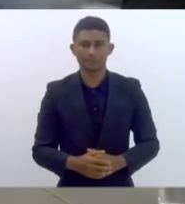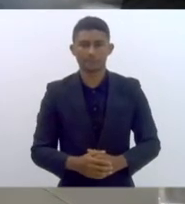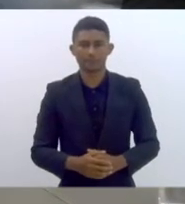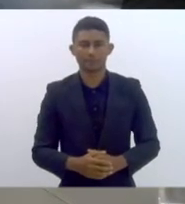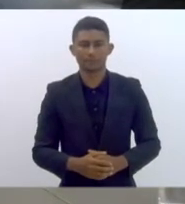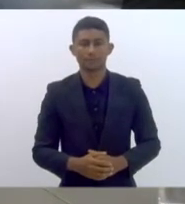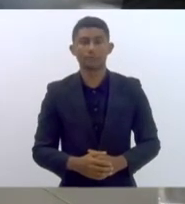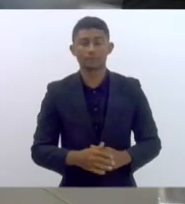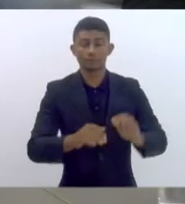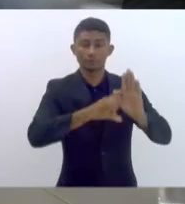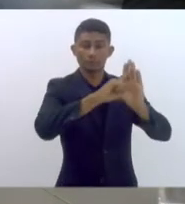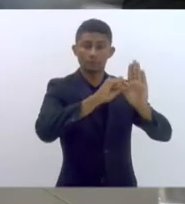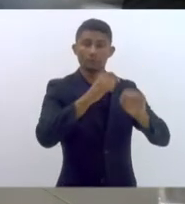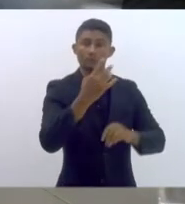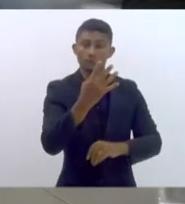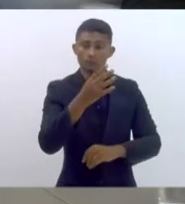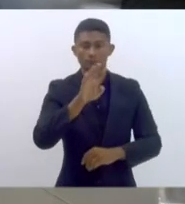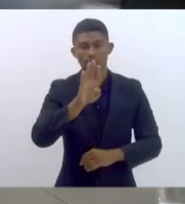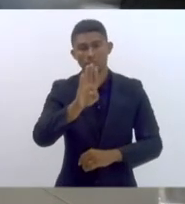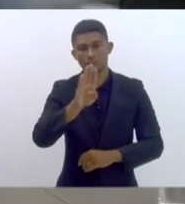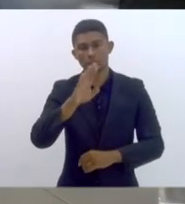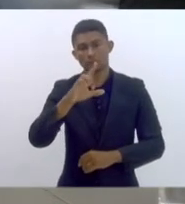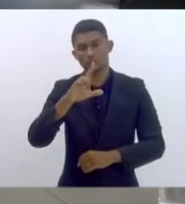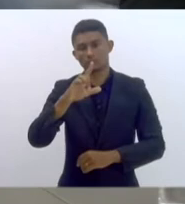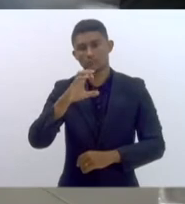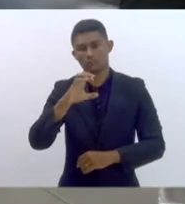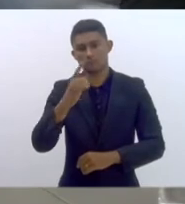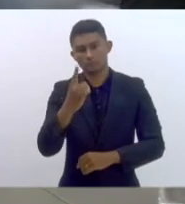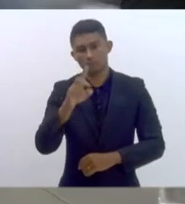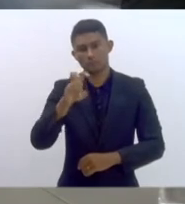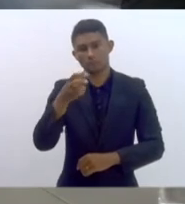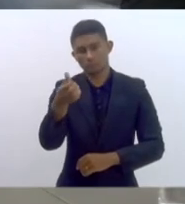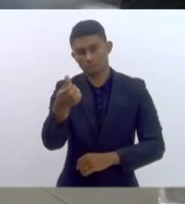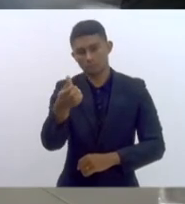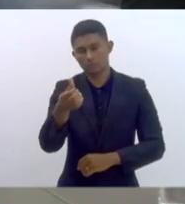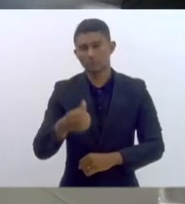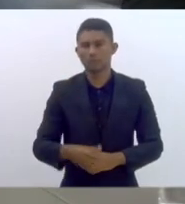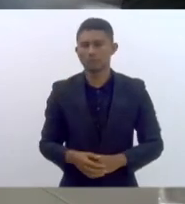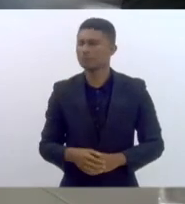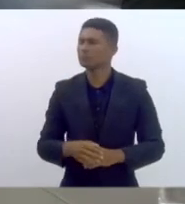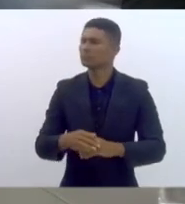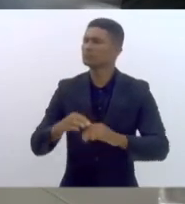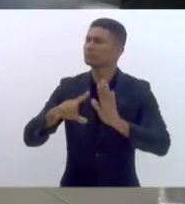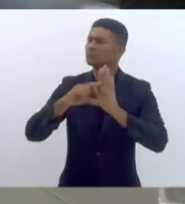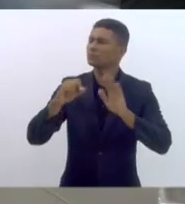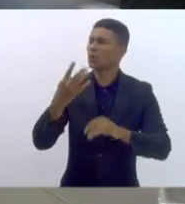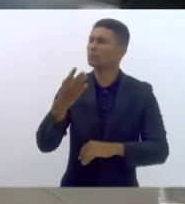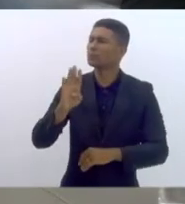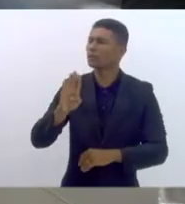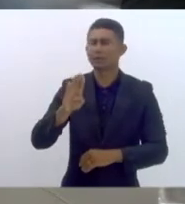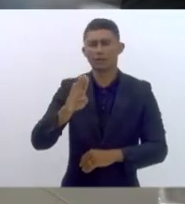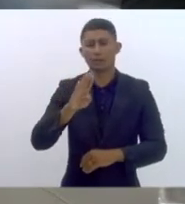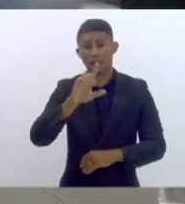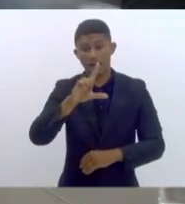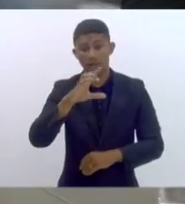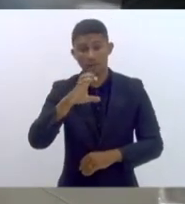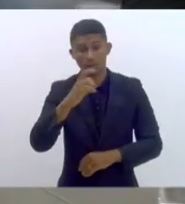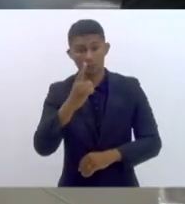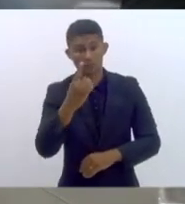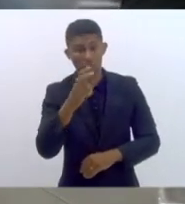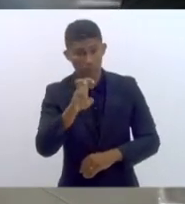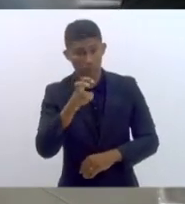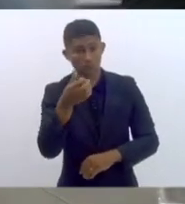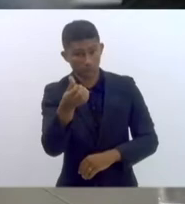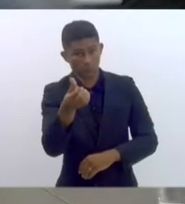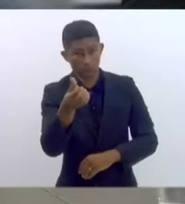Esse é o artigo 4B da LC 156. Artigo 4B da... LC 156.